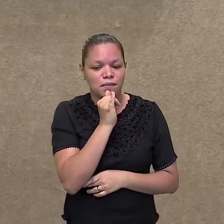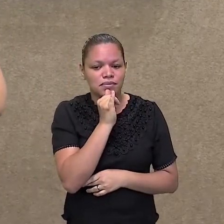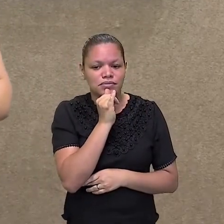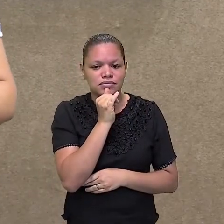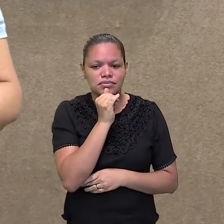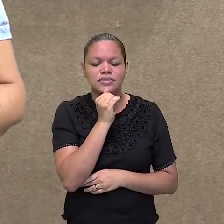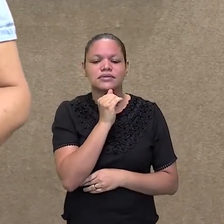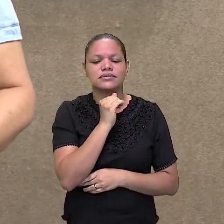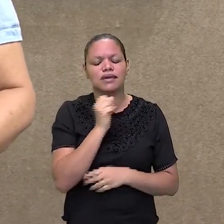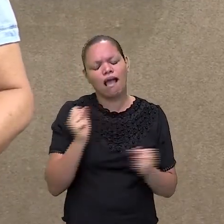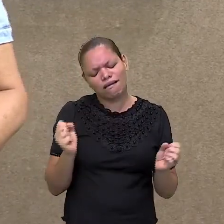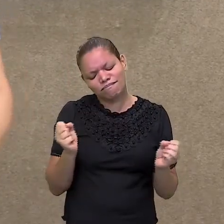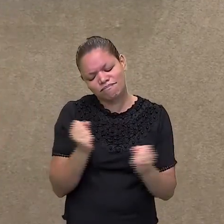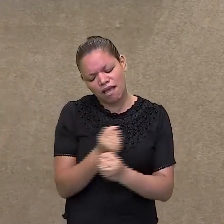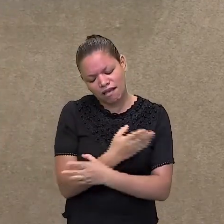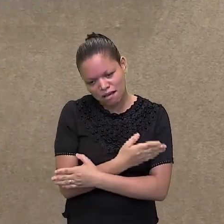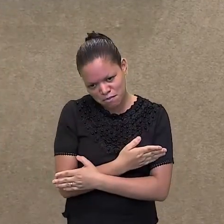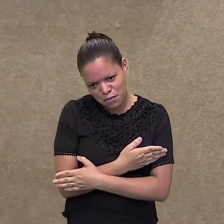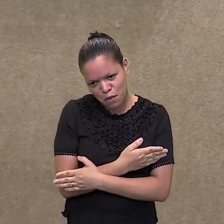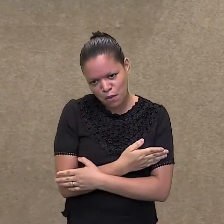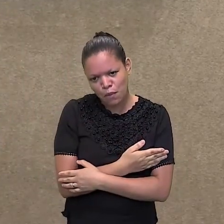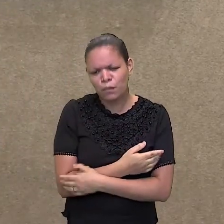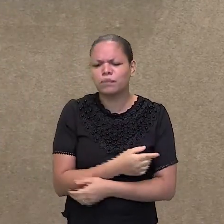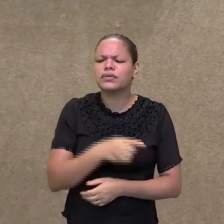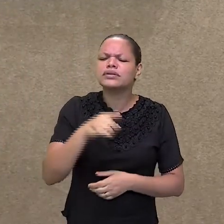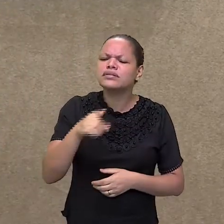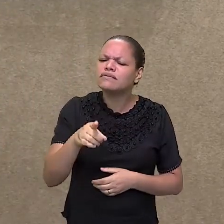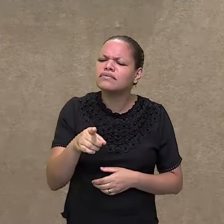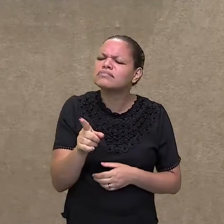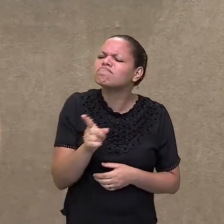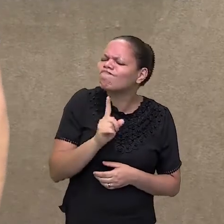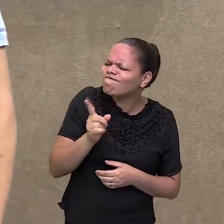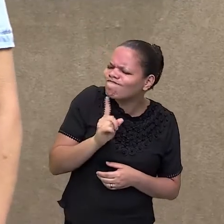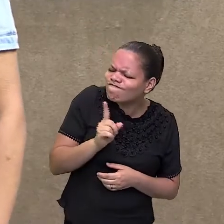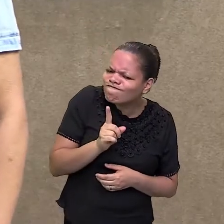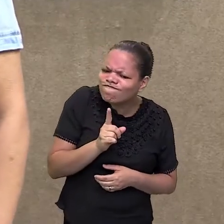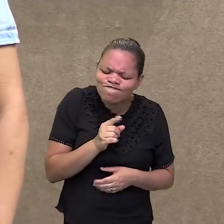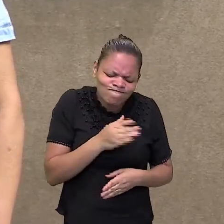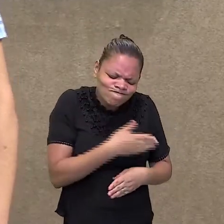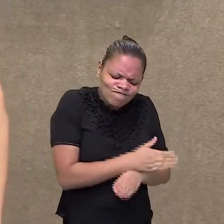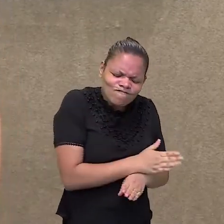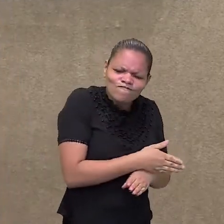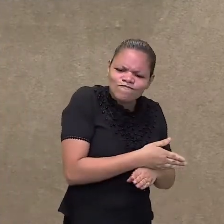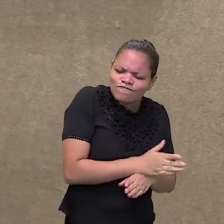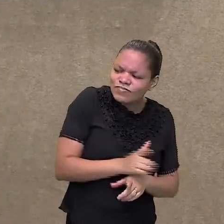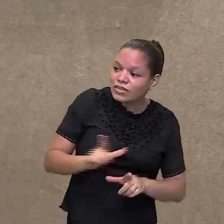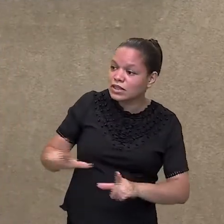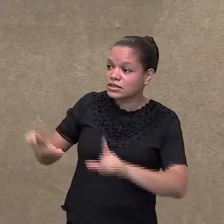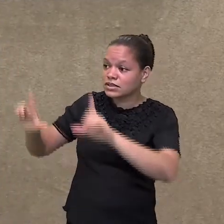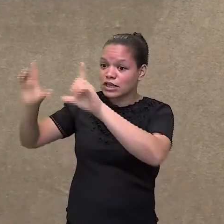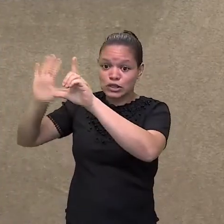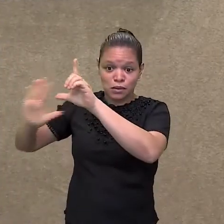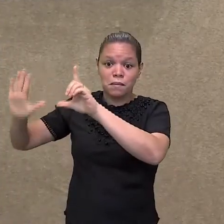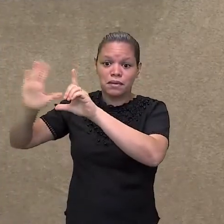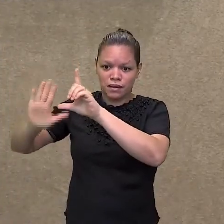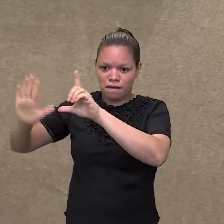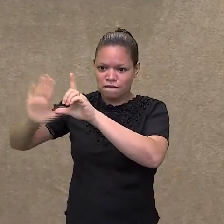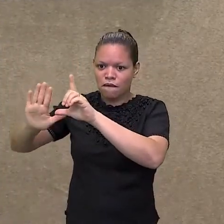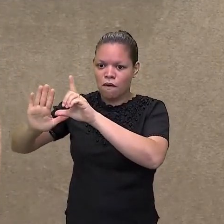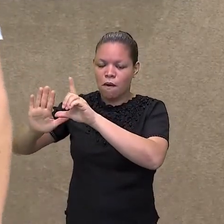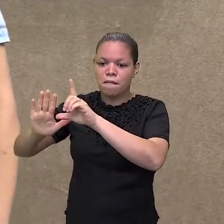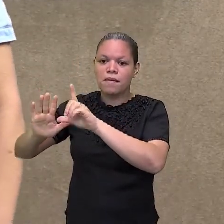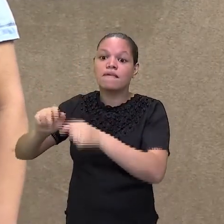estou terminando e se você ainda não acessou a nossa plataforma, você vai seguir essa